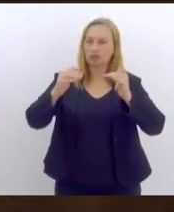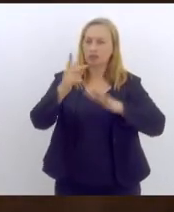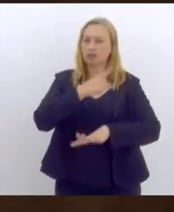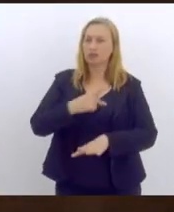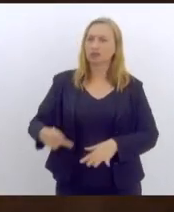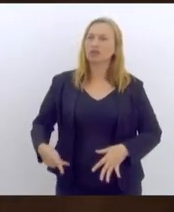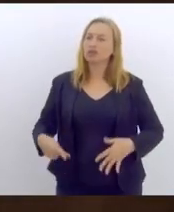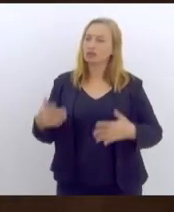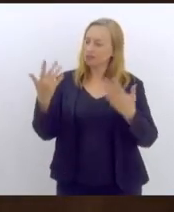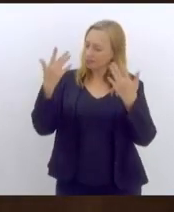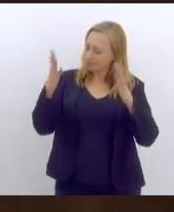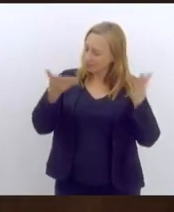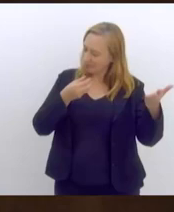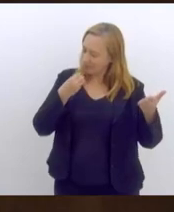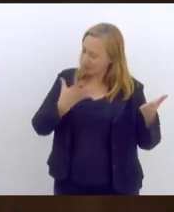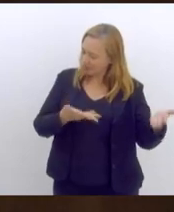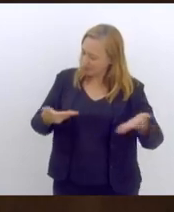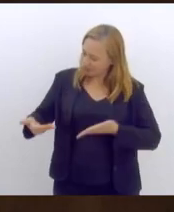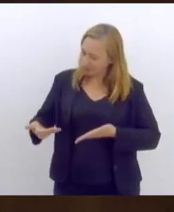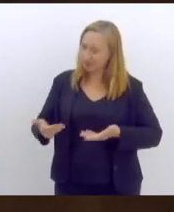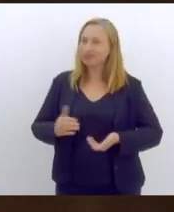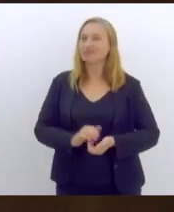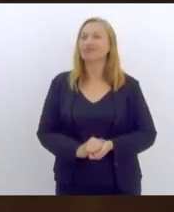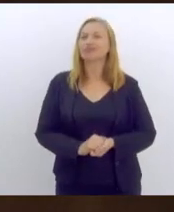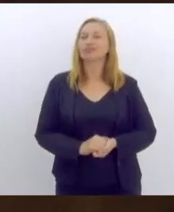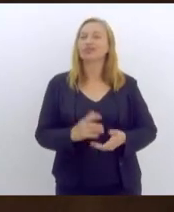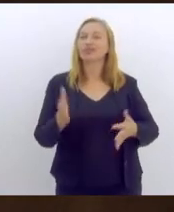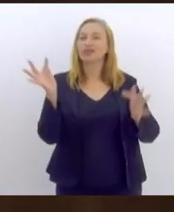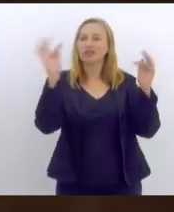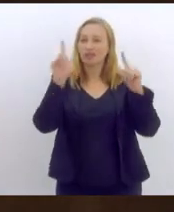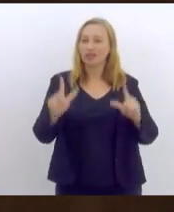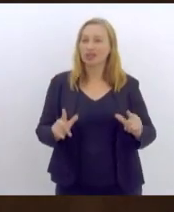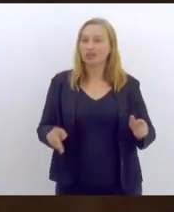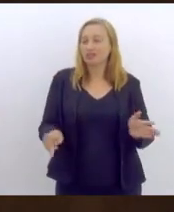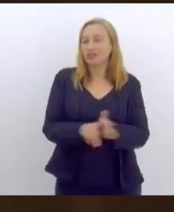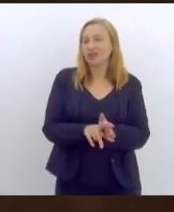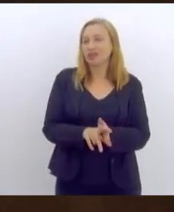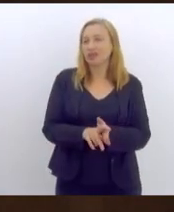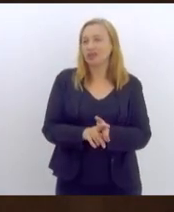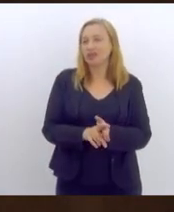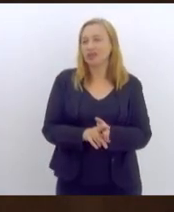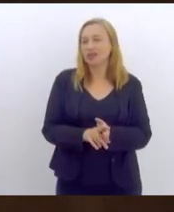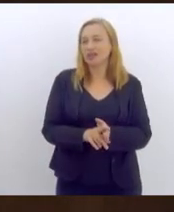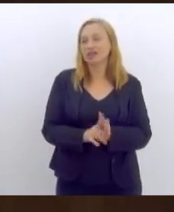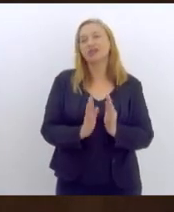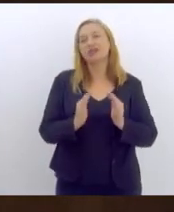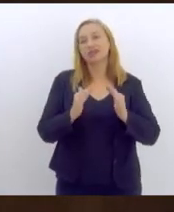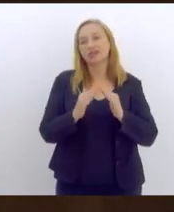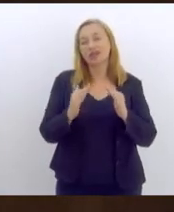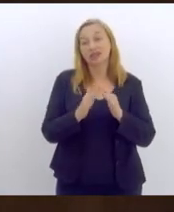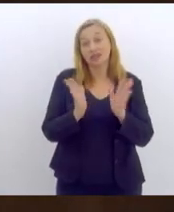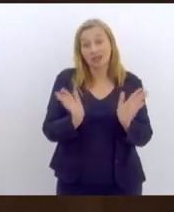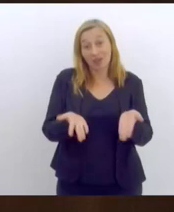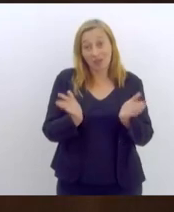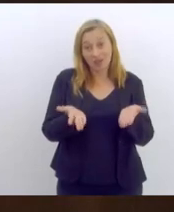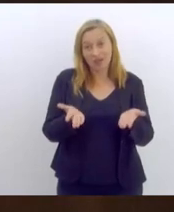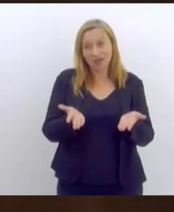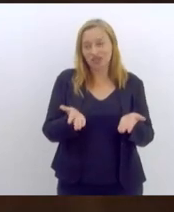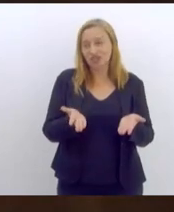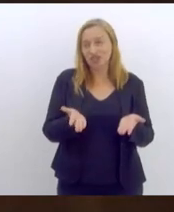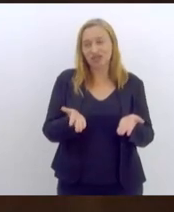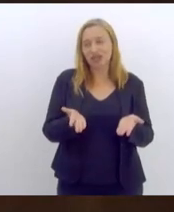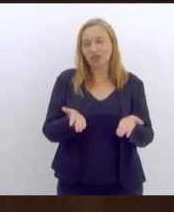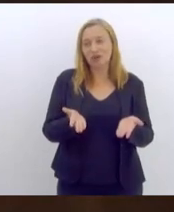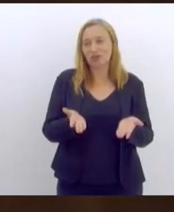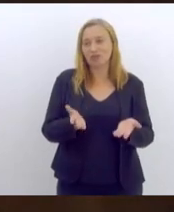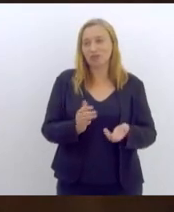dar as boas-vindas e dizer que estou muito feliz de poder fazer parte desta casa agora, que durante tantos anos